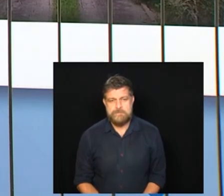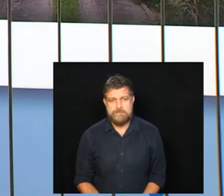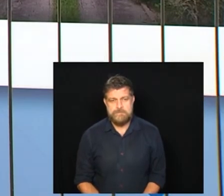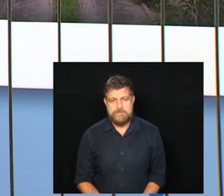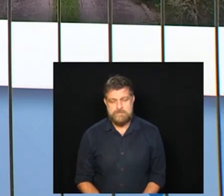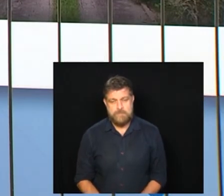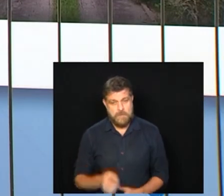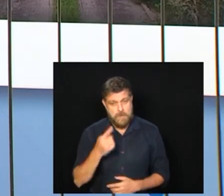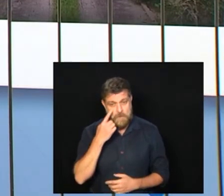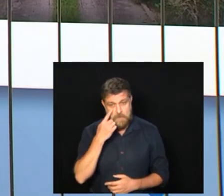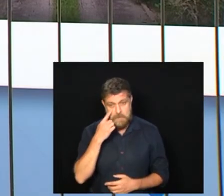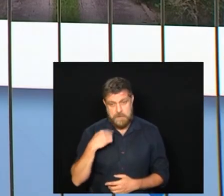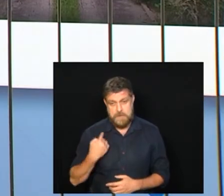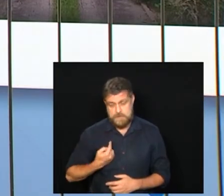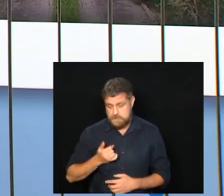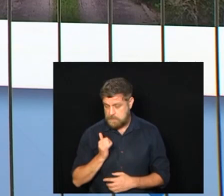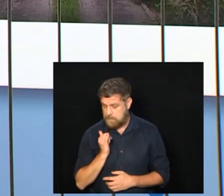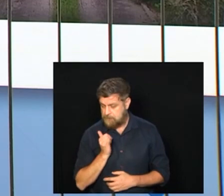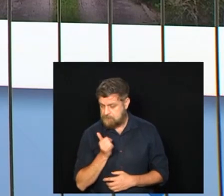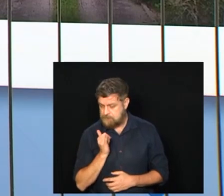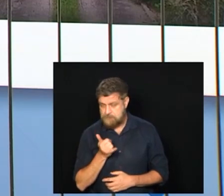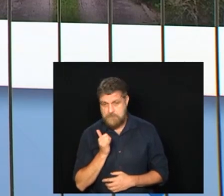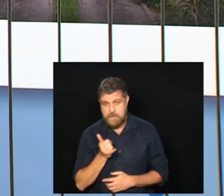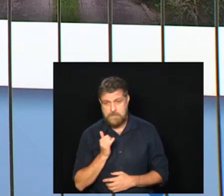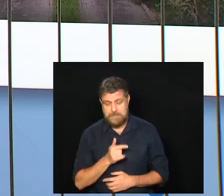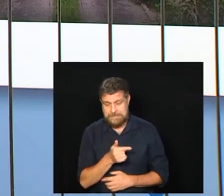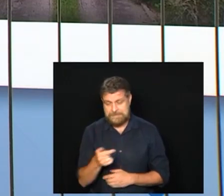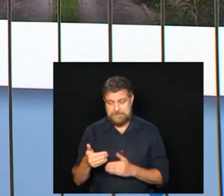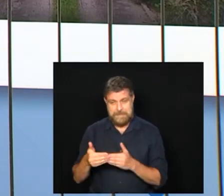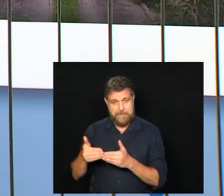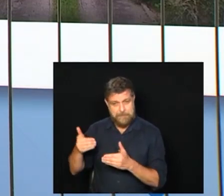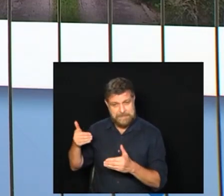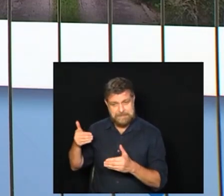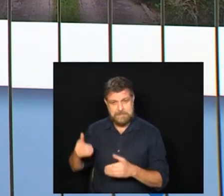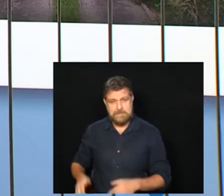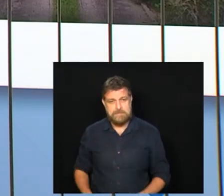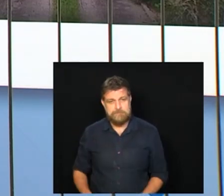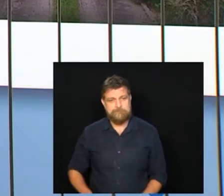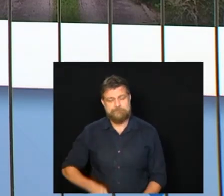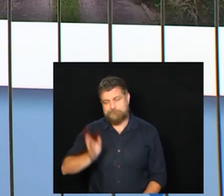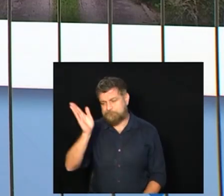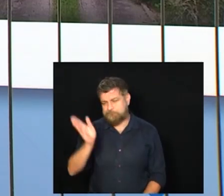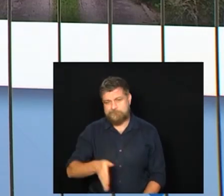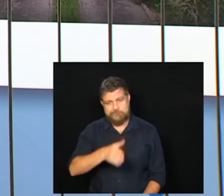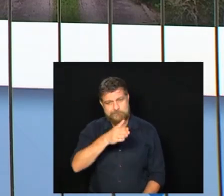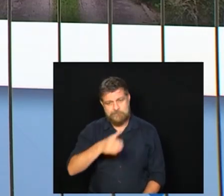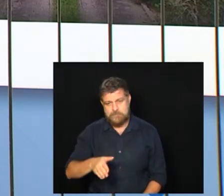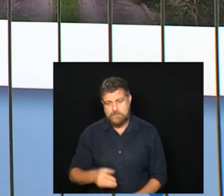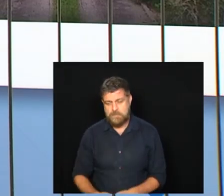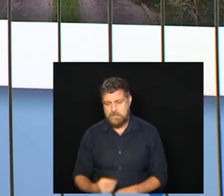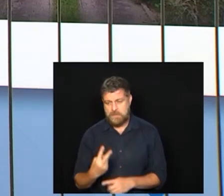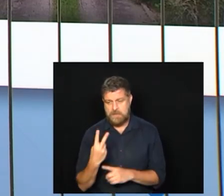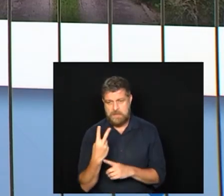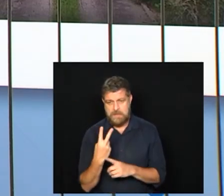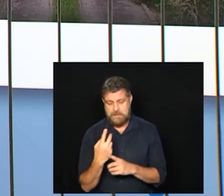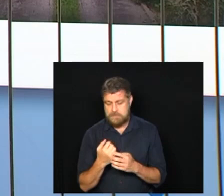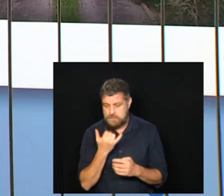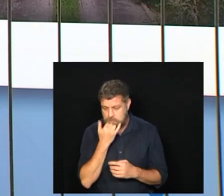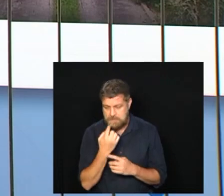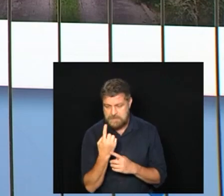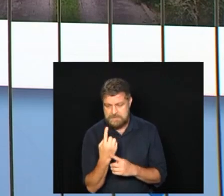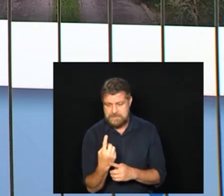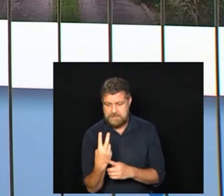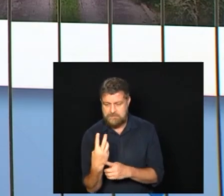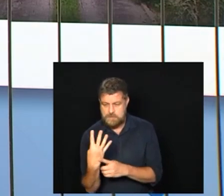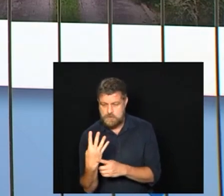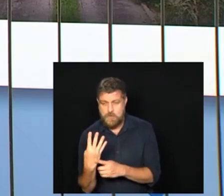E olha só, a gente já falou aqui na última semana do cancelamento de mais de 124 mil